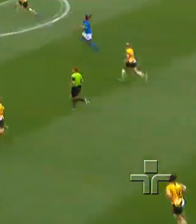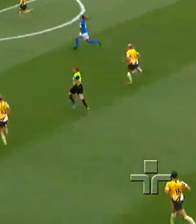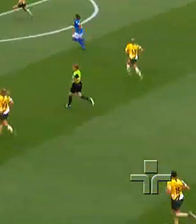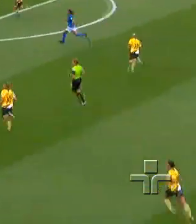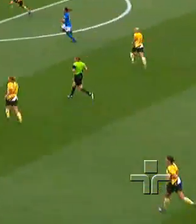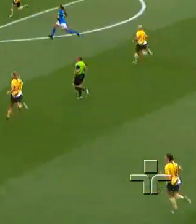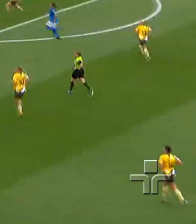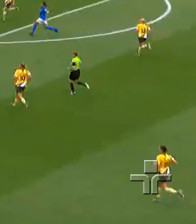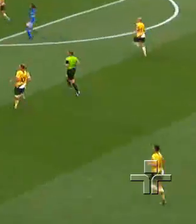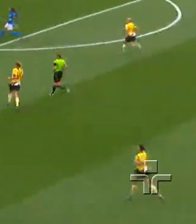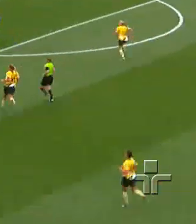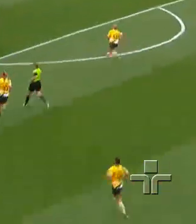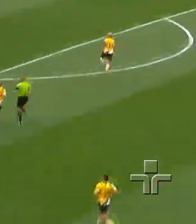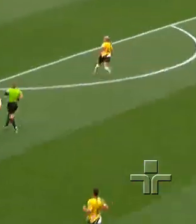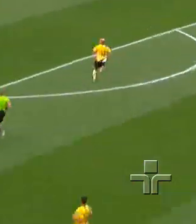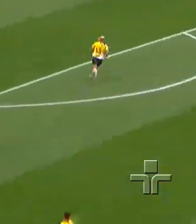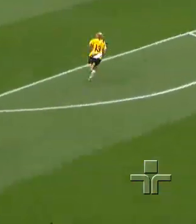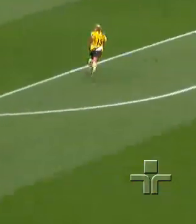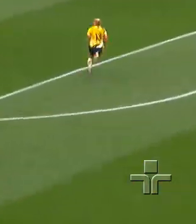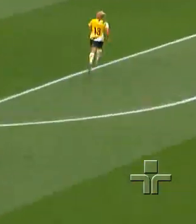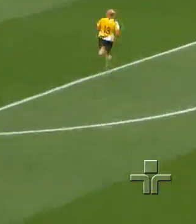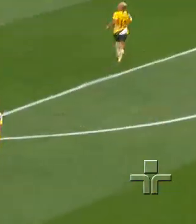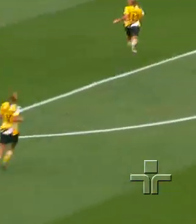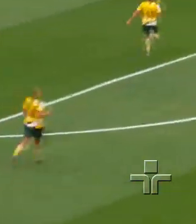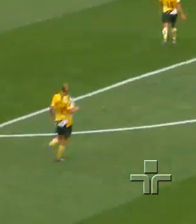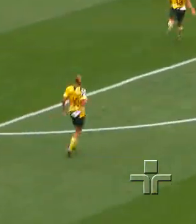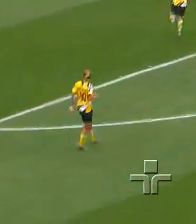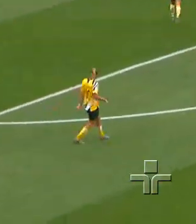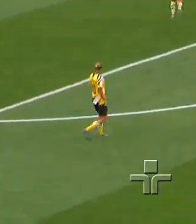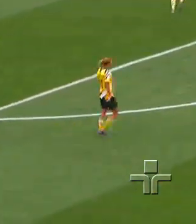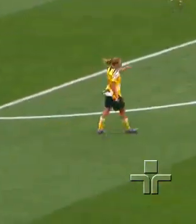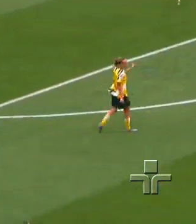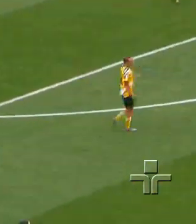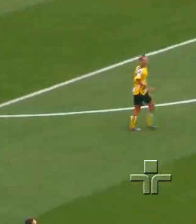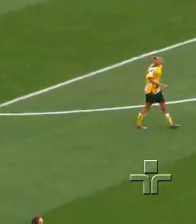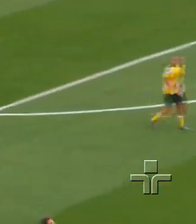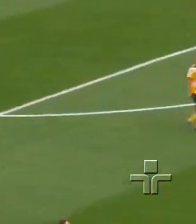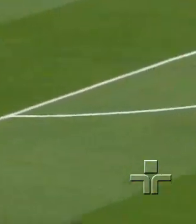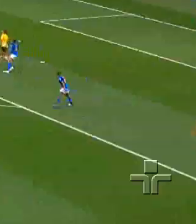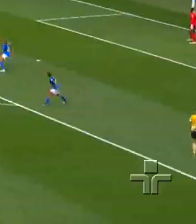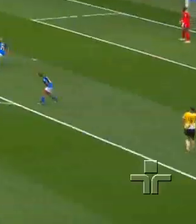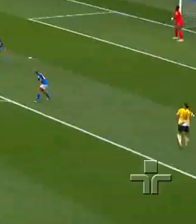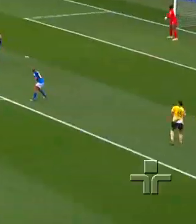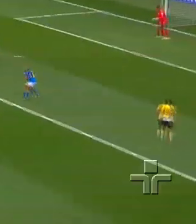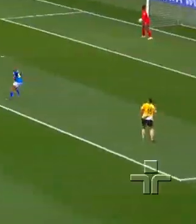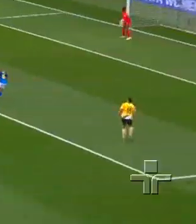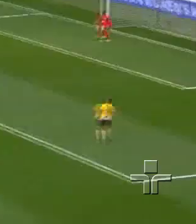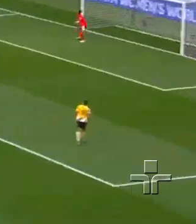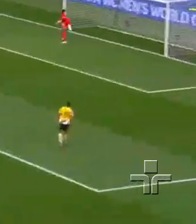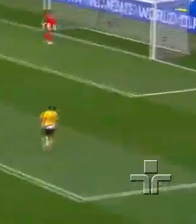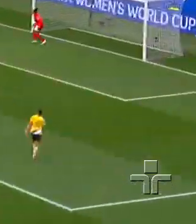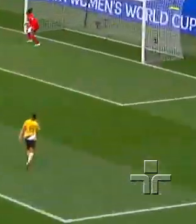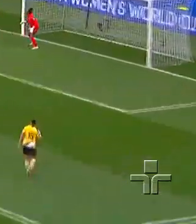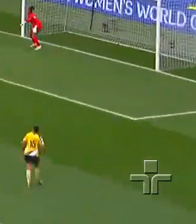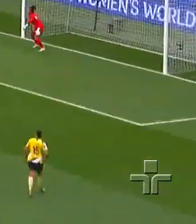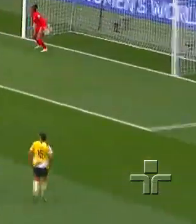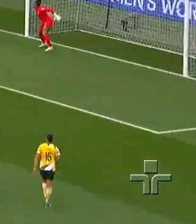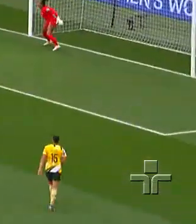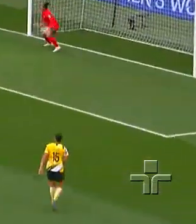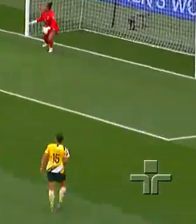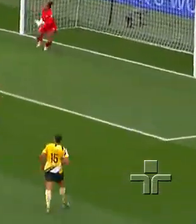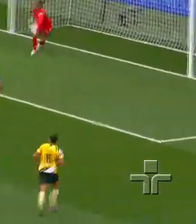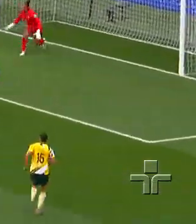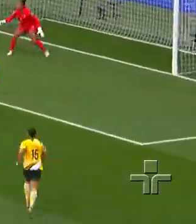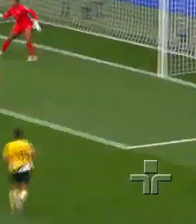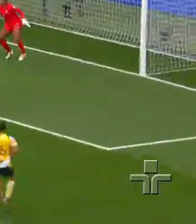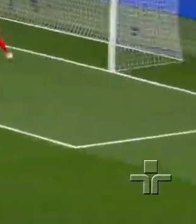para o Brasil. Tudo isso no primeiro tempo, mas aí a história começou a mudar, né? Depois desse gol da Cristiane, a gente vai ver a Austrália fazer um gol no finalzinho